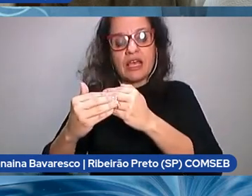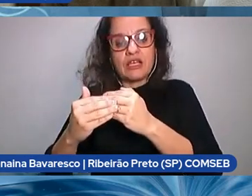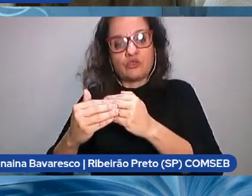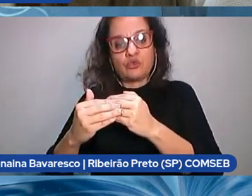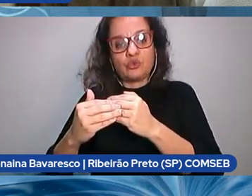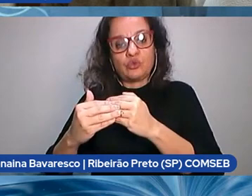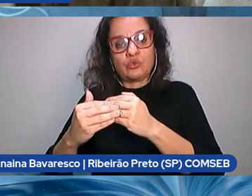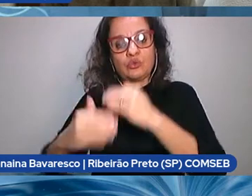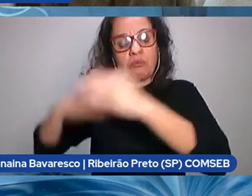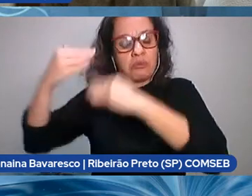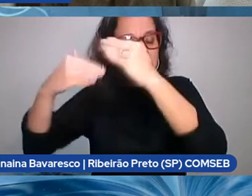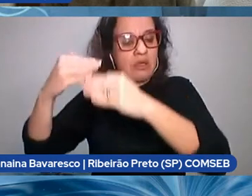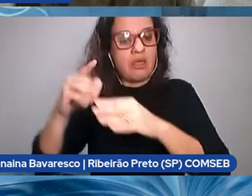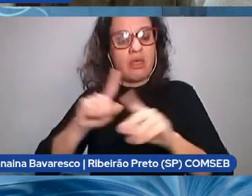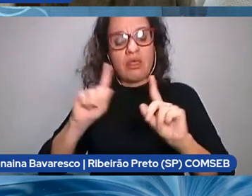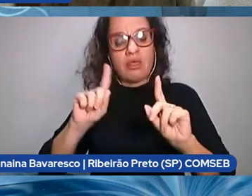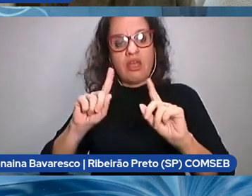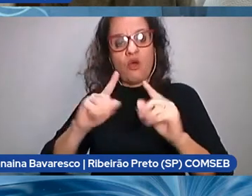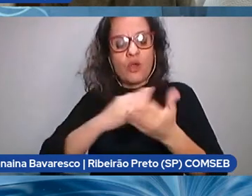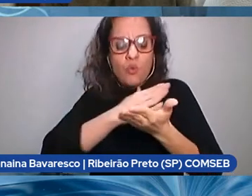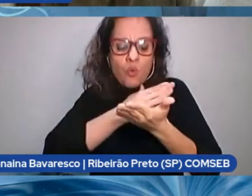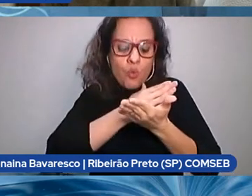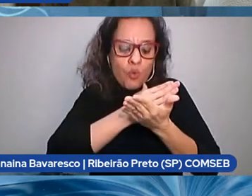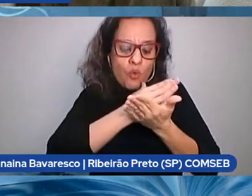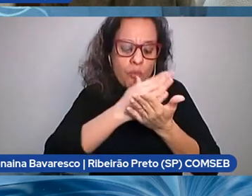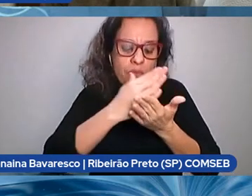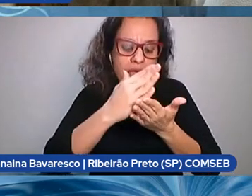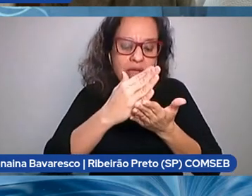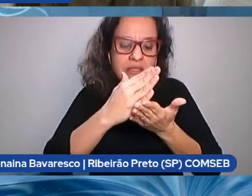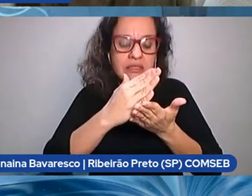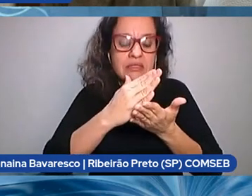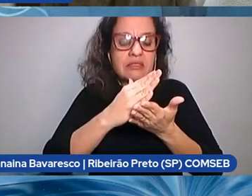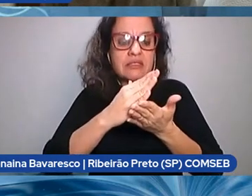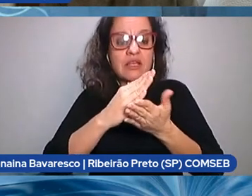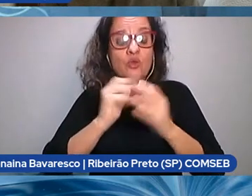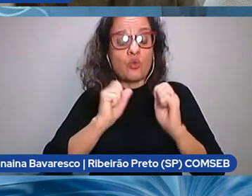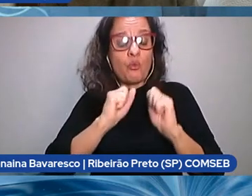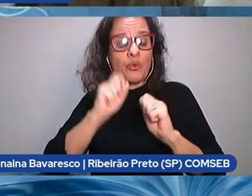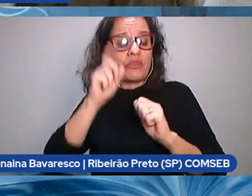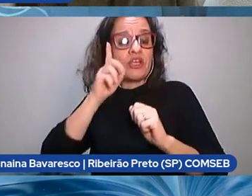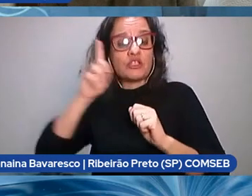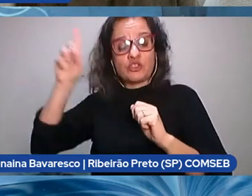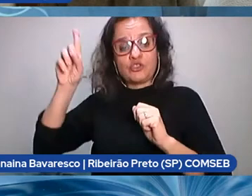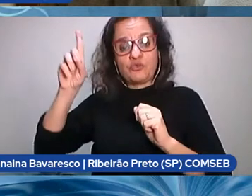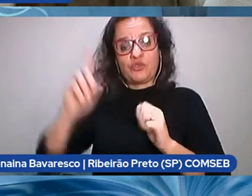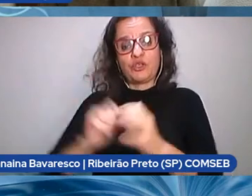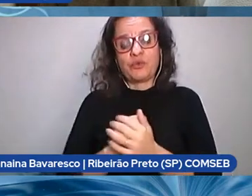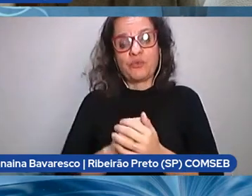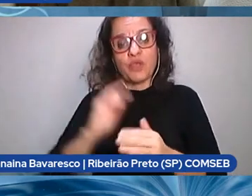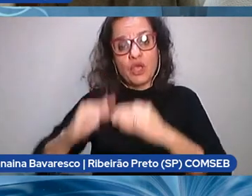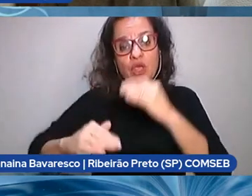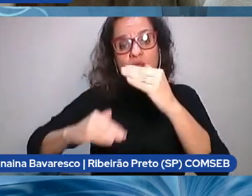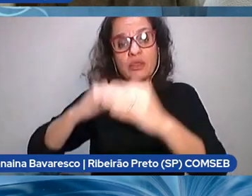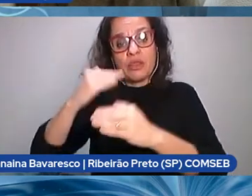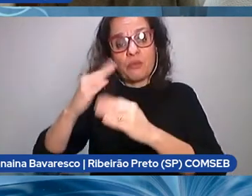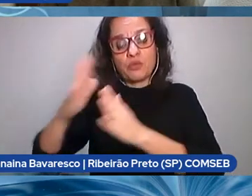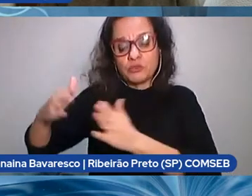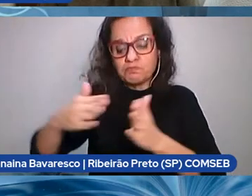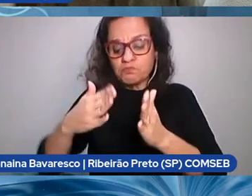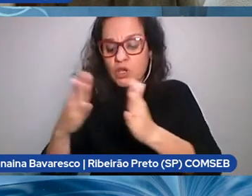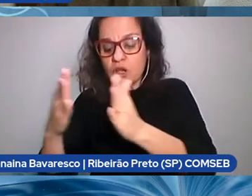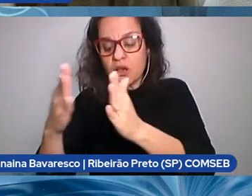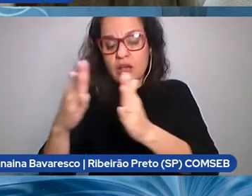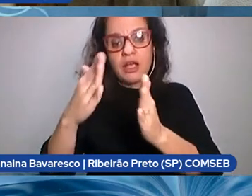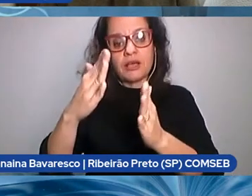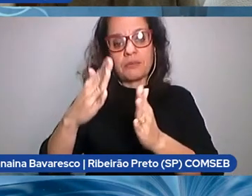é concessão externa dos poderes divinos. Mas seja o que for, depois de nós transitarmos por esses